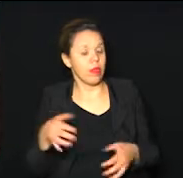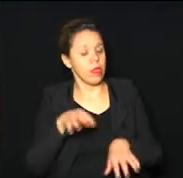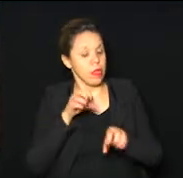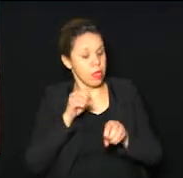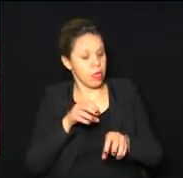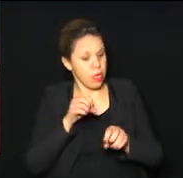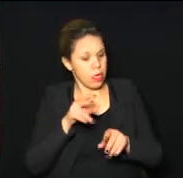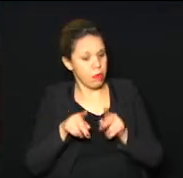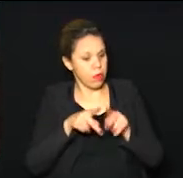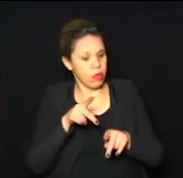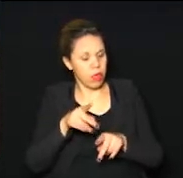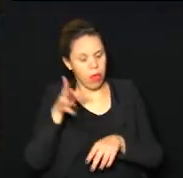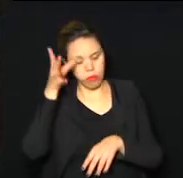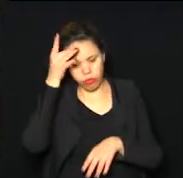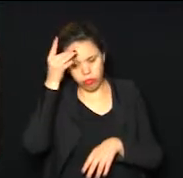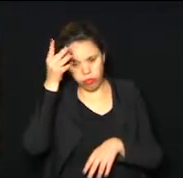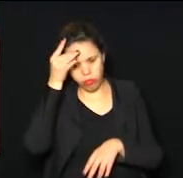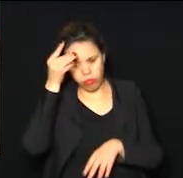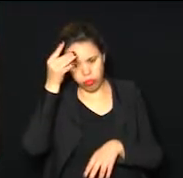reensinar,